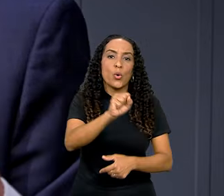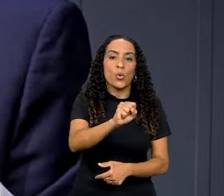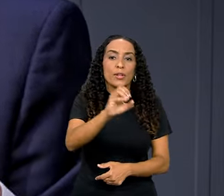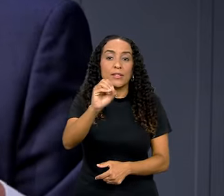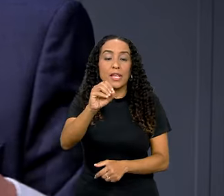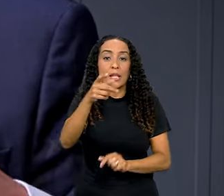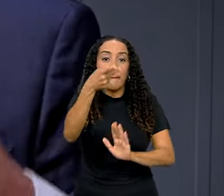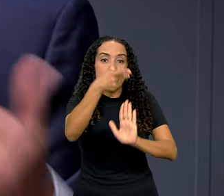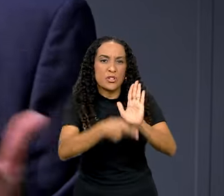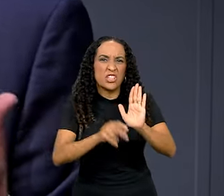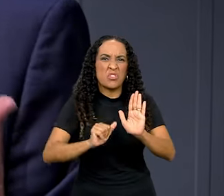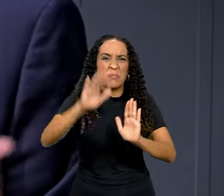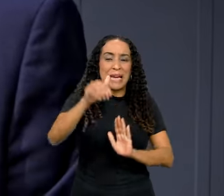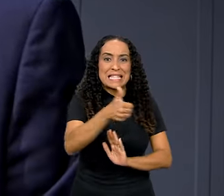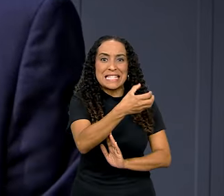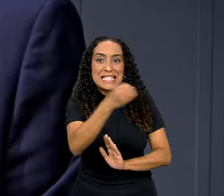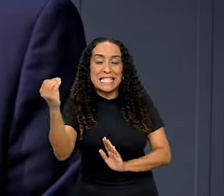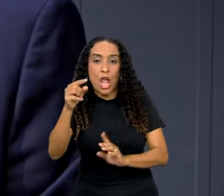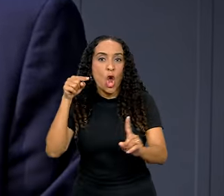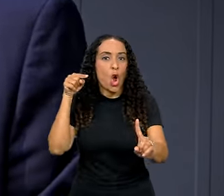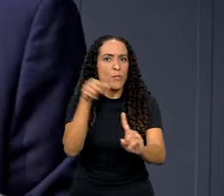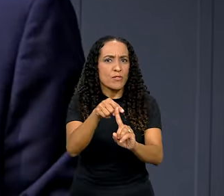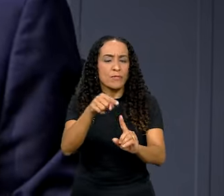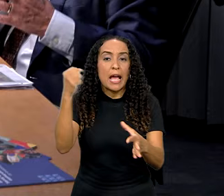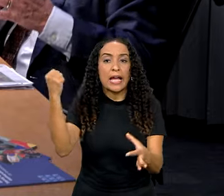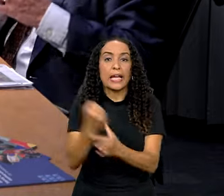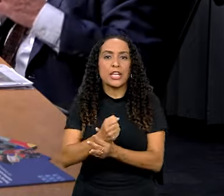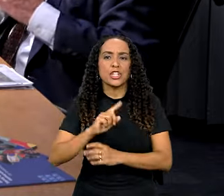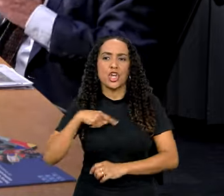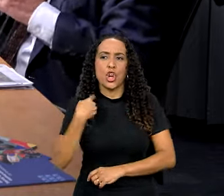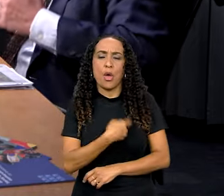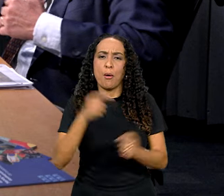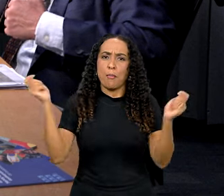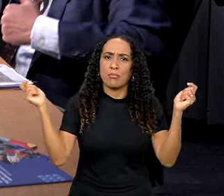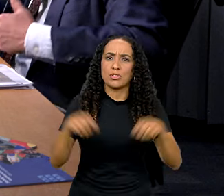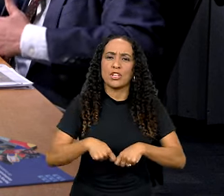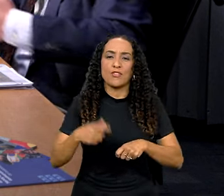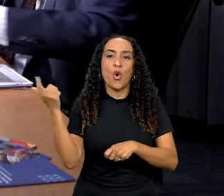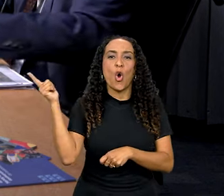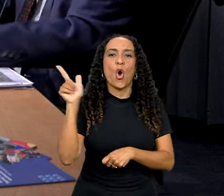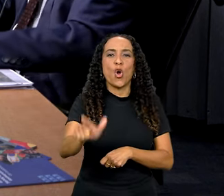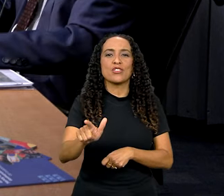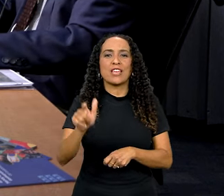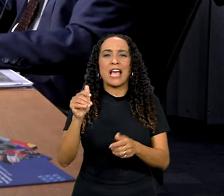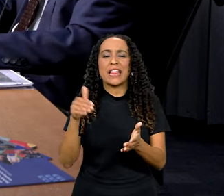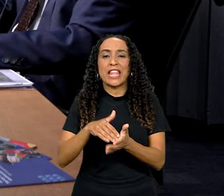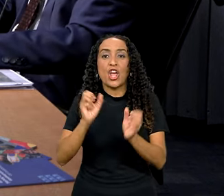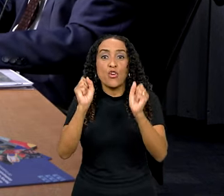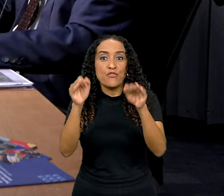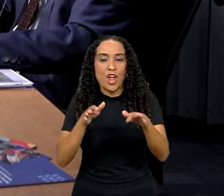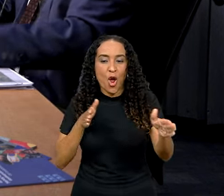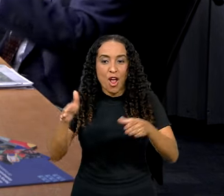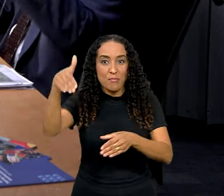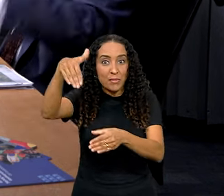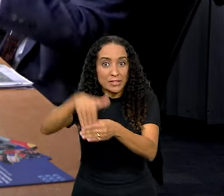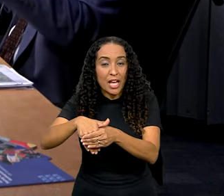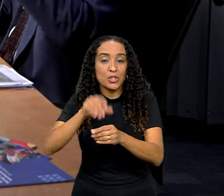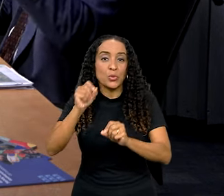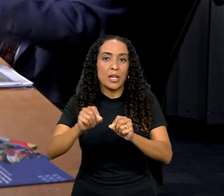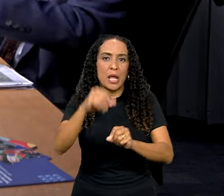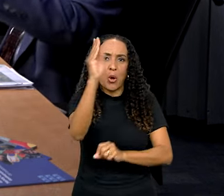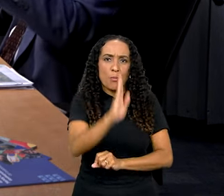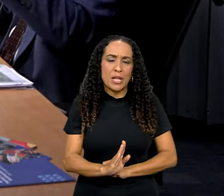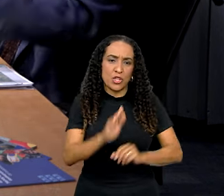80 projetos com mais de 100 metas para garantir que a gente possa chegar até o final desse mandato